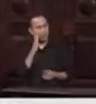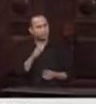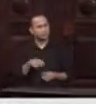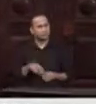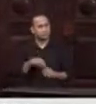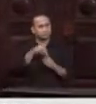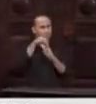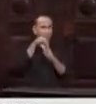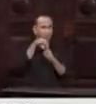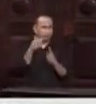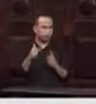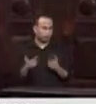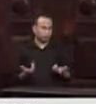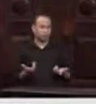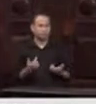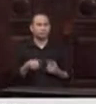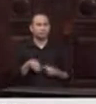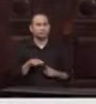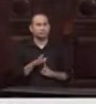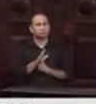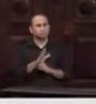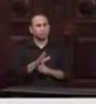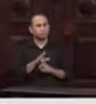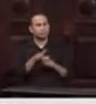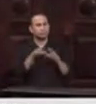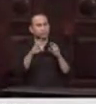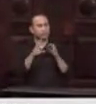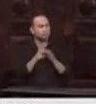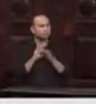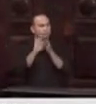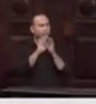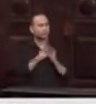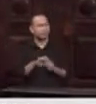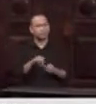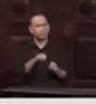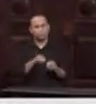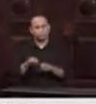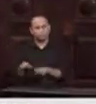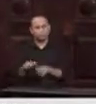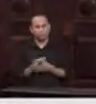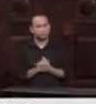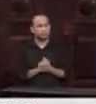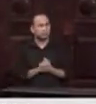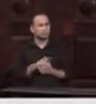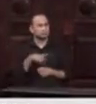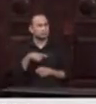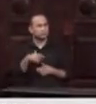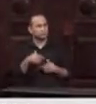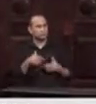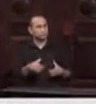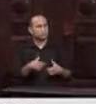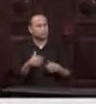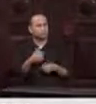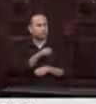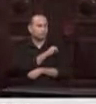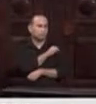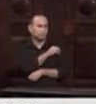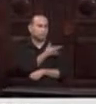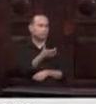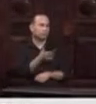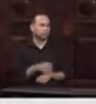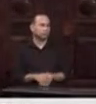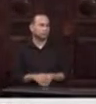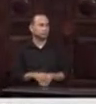ela ingressa no Conselho representando a União dos Dirigentes Municipais de Educação, da sua sessão aqui do Rio de Janeiro.